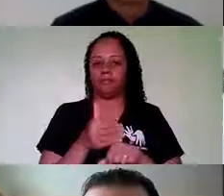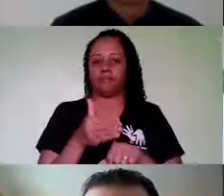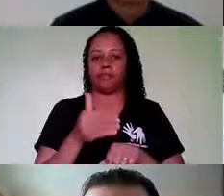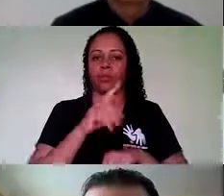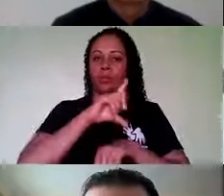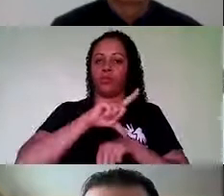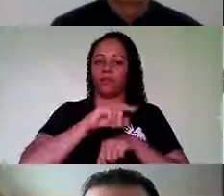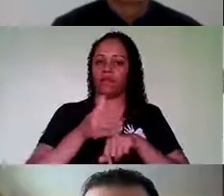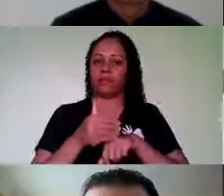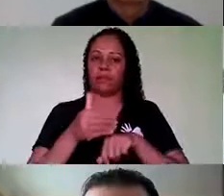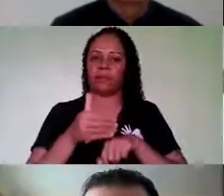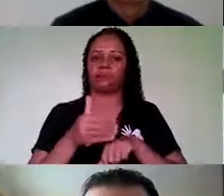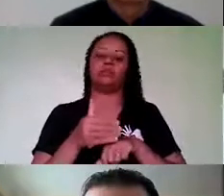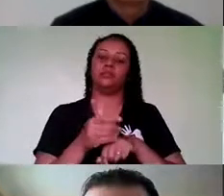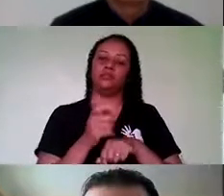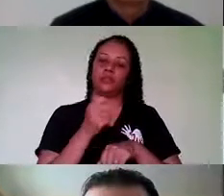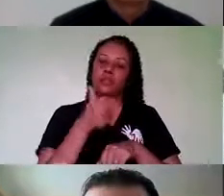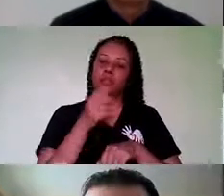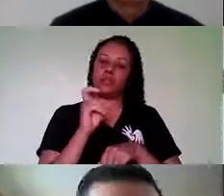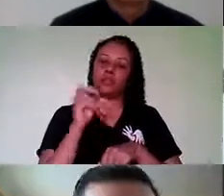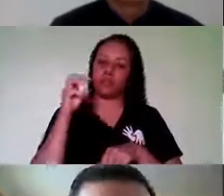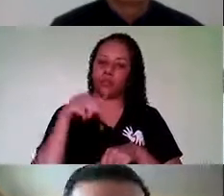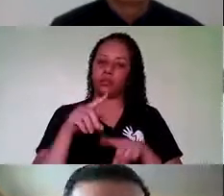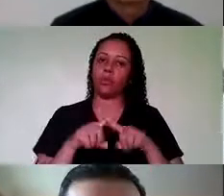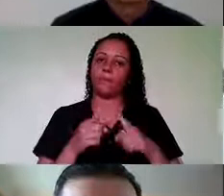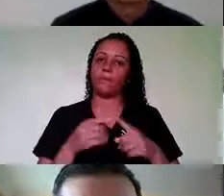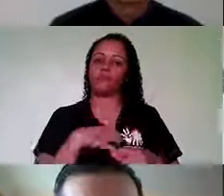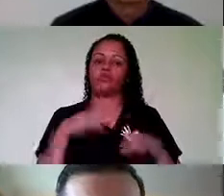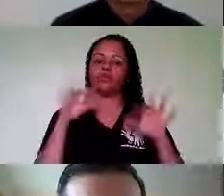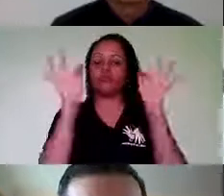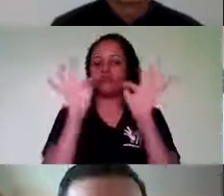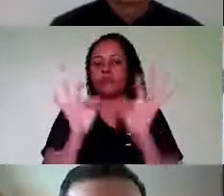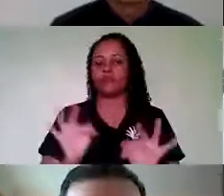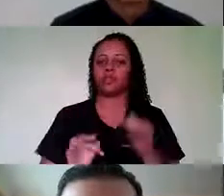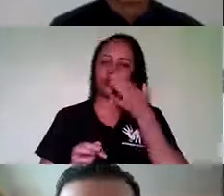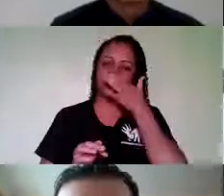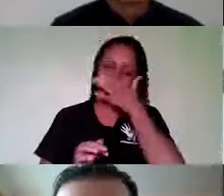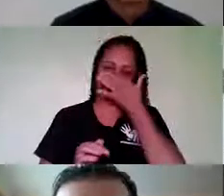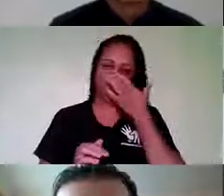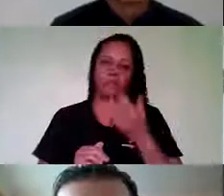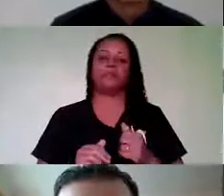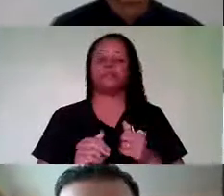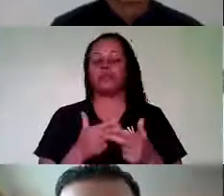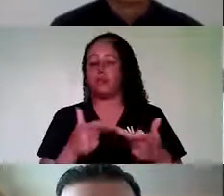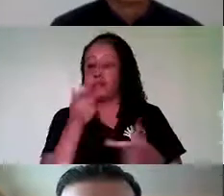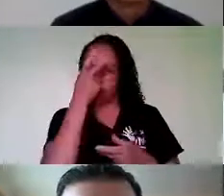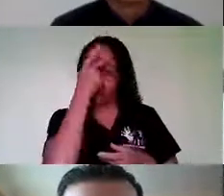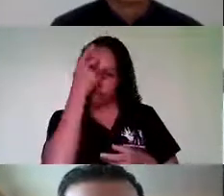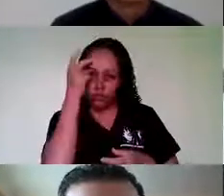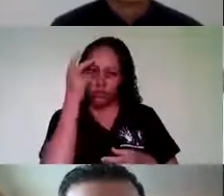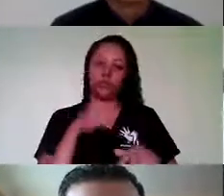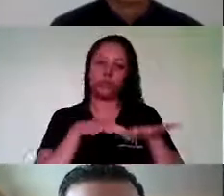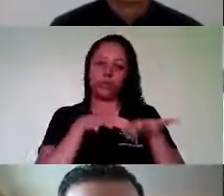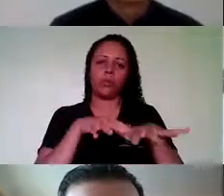tínhamos programado, mas eu fiquei bem feliz de ver muitas pessoas aqui, não só do movimento sindical, mas de outros movimentos, né?